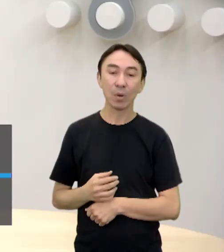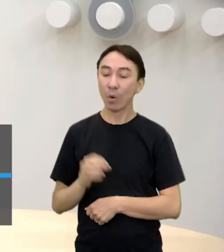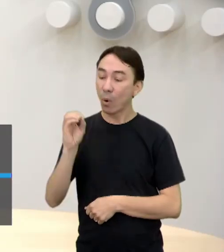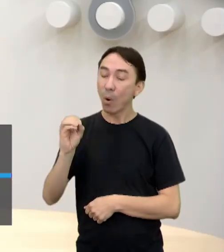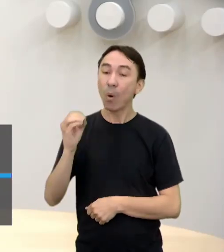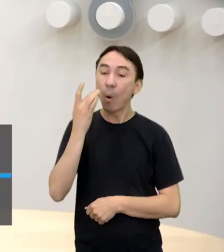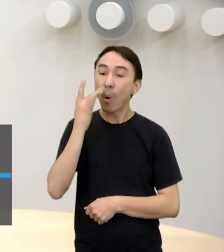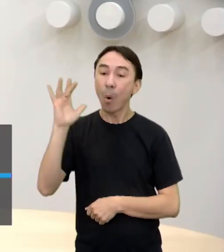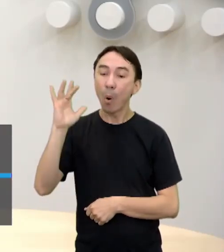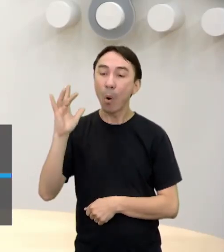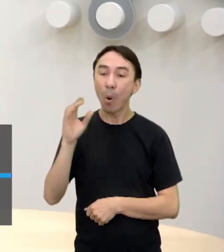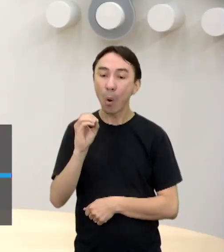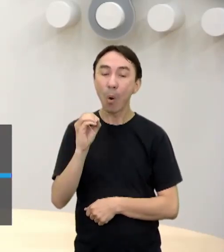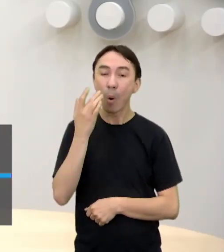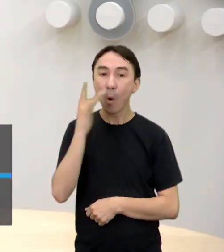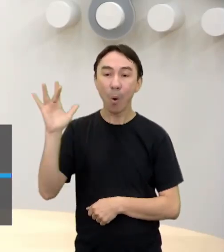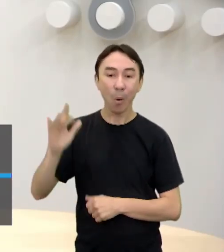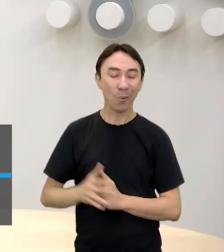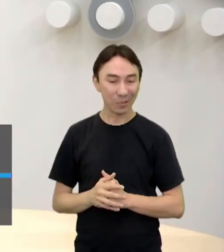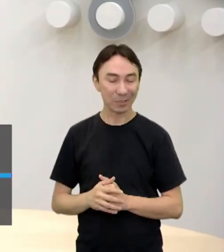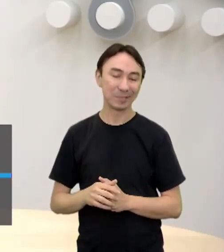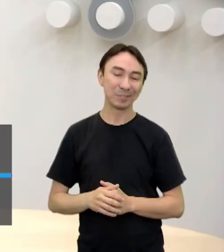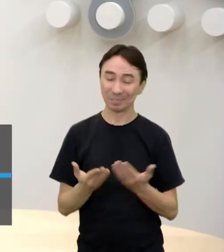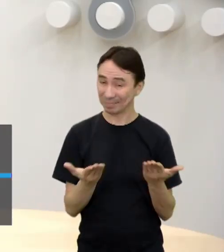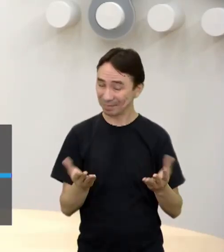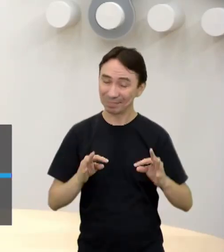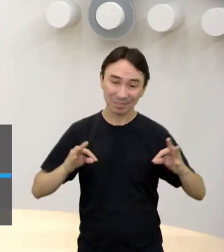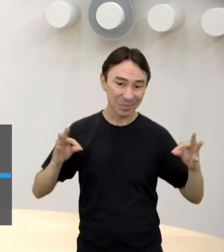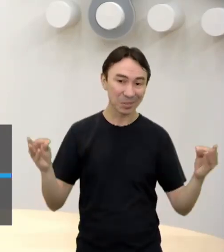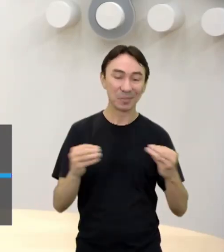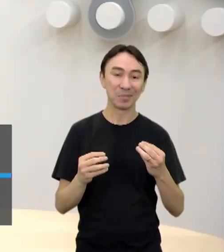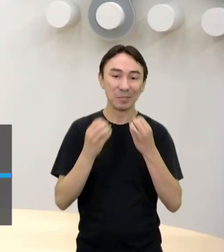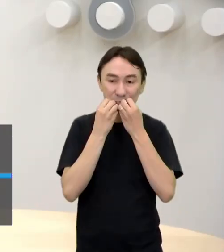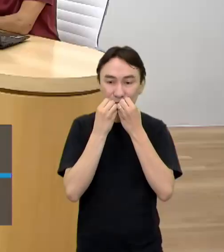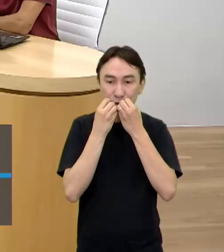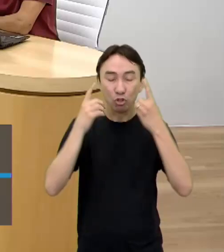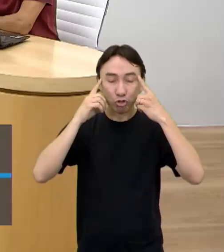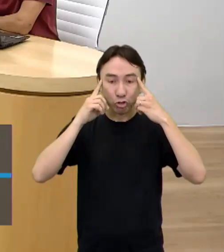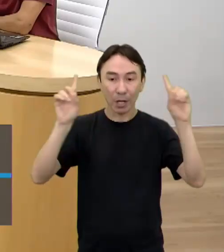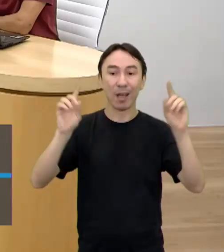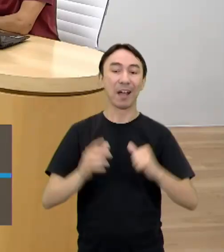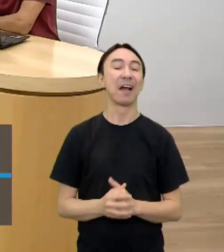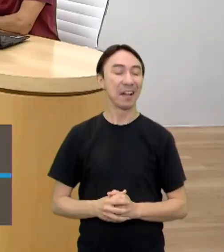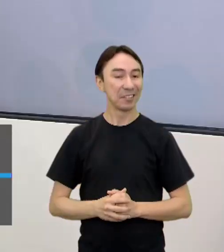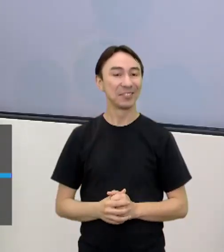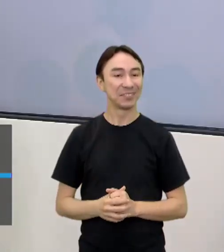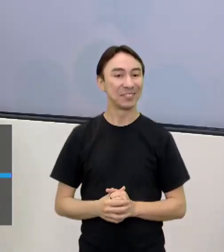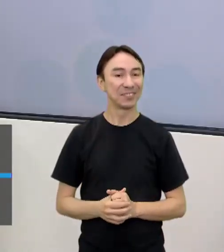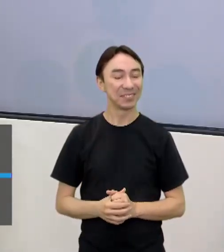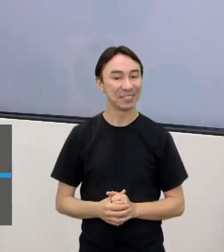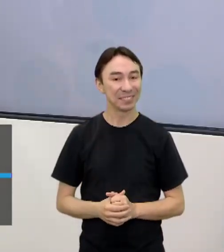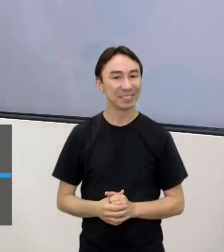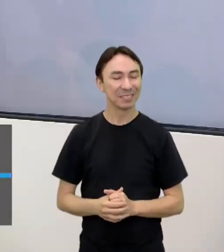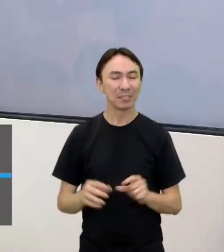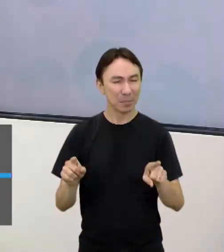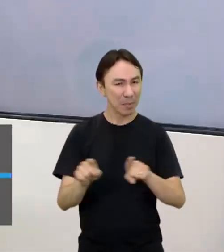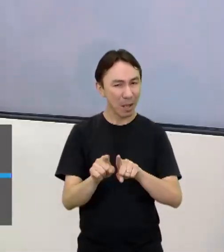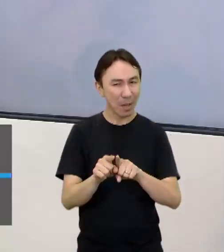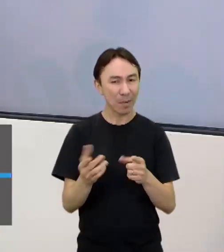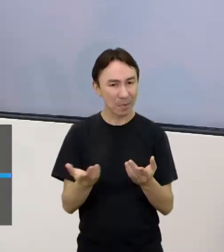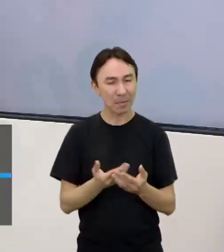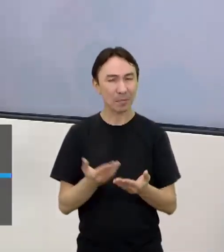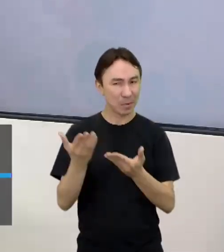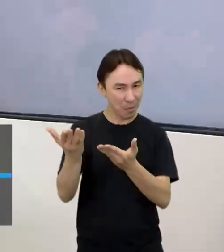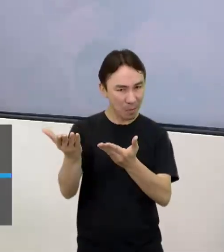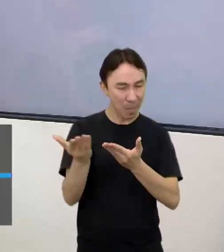aulas. Regina, bom dia, obrigado a Regina e a todos que nos acompanham. Mais uma aula, né, Tony? Aí, bom dia, Regina. E eu quero fazer um convite para a